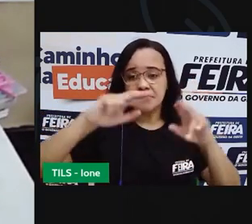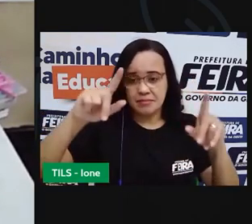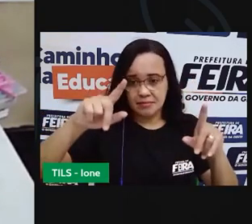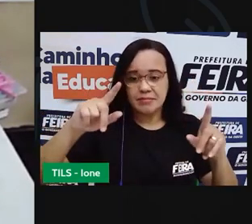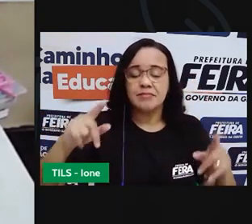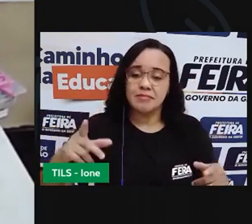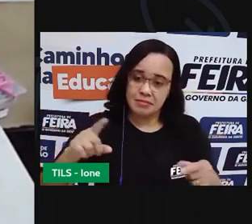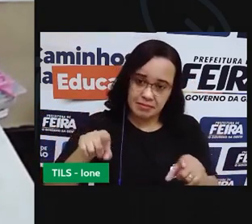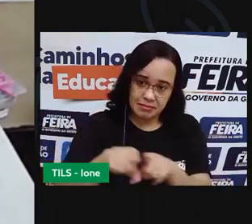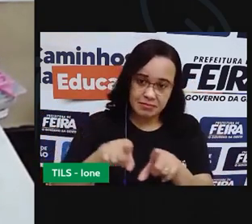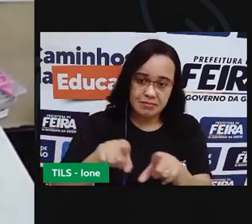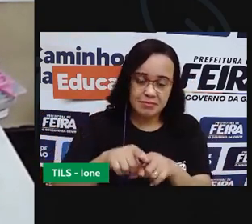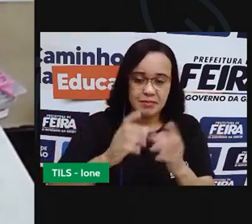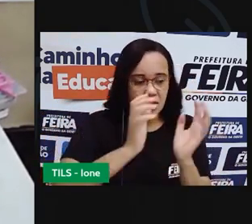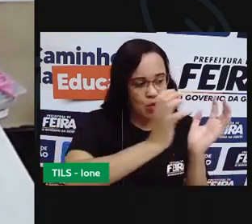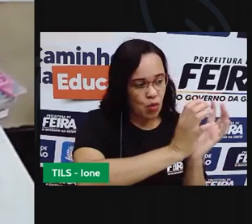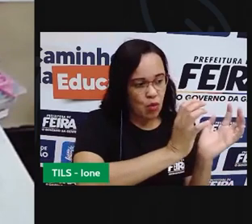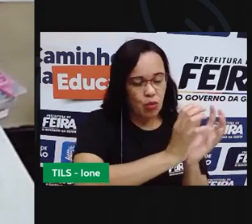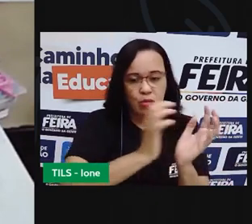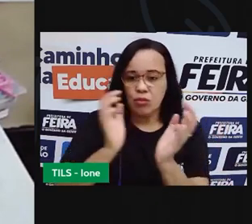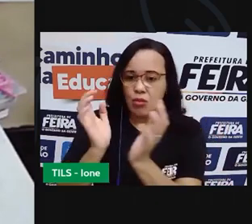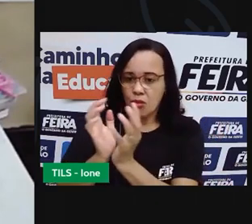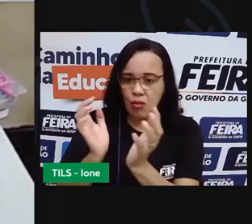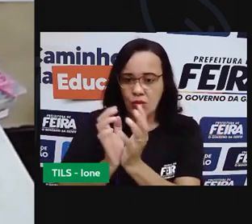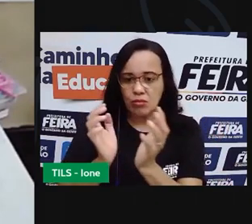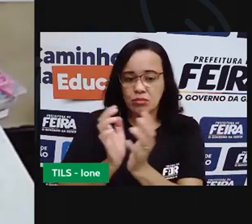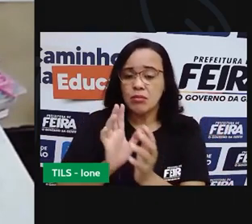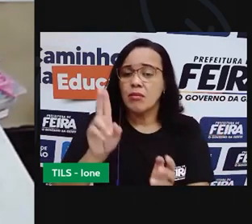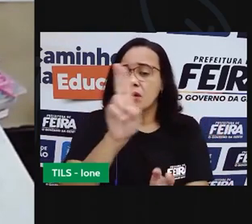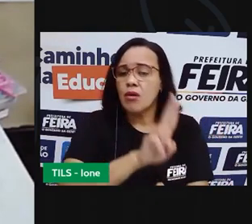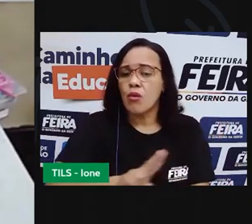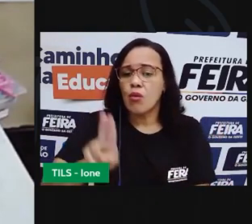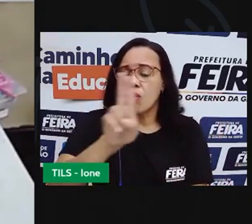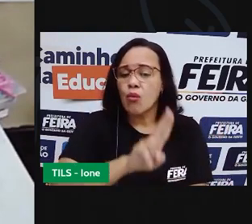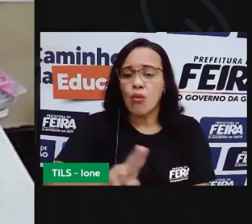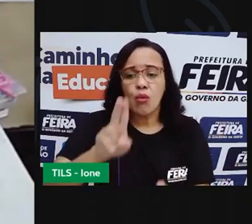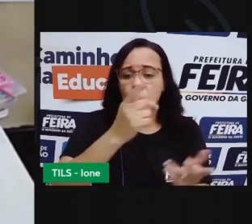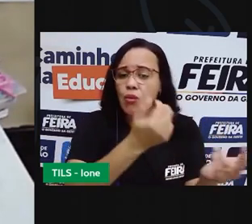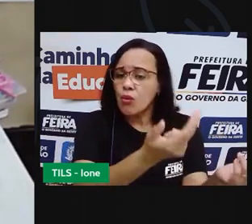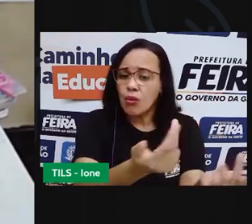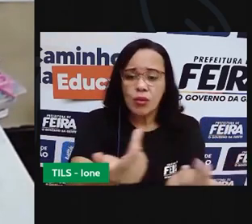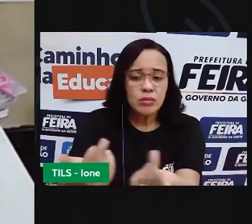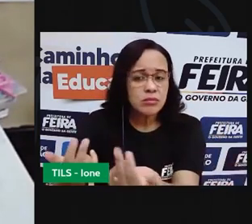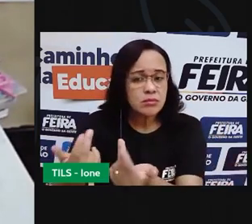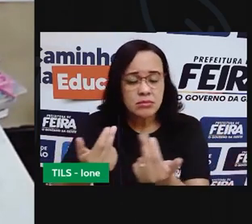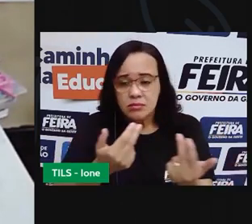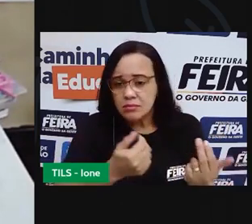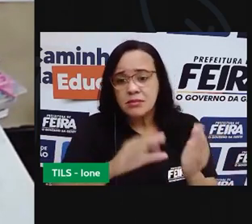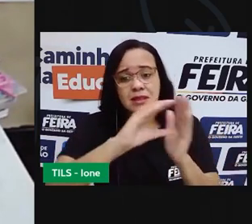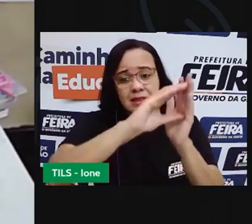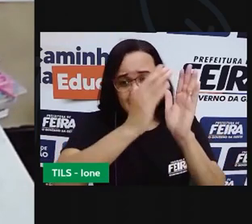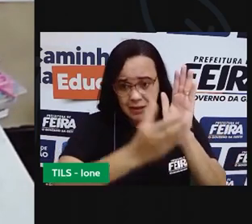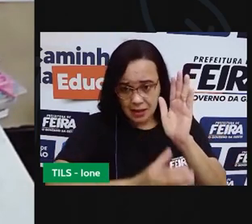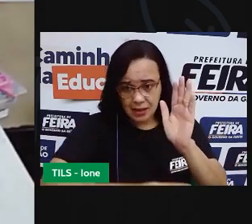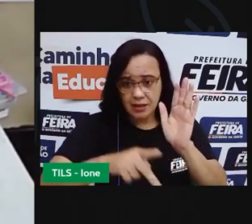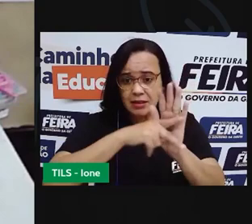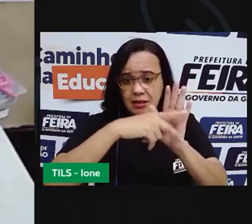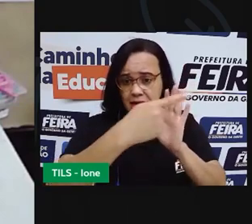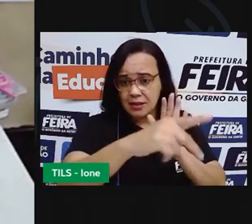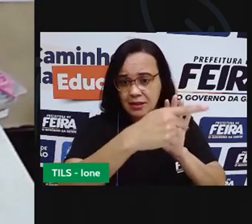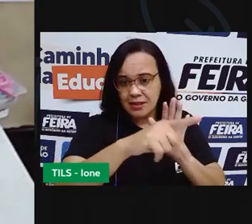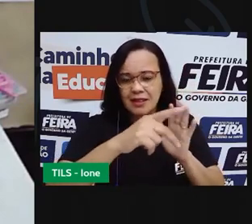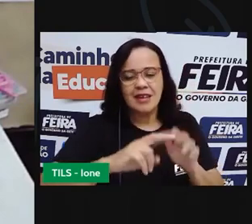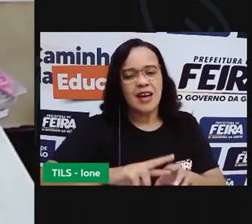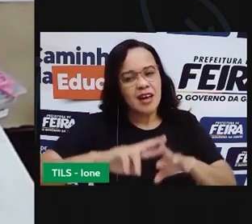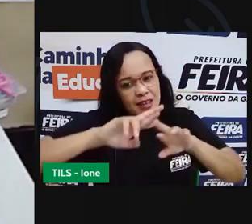grupo que tem a mesma função, então essa é a característica semelhante deles, mas as características do objeto,